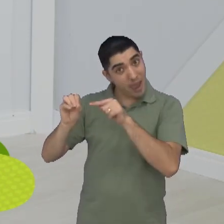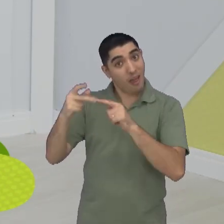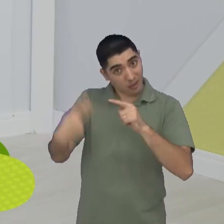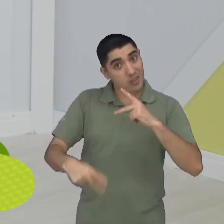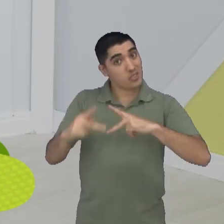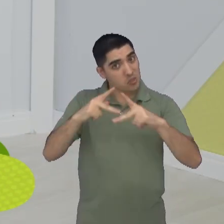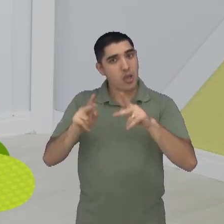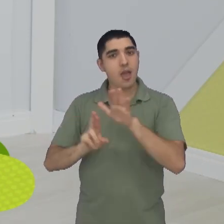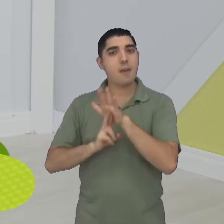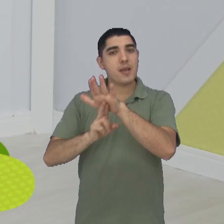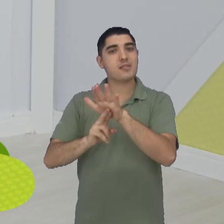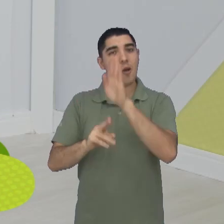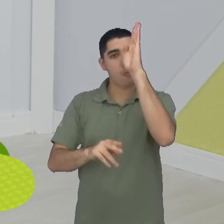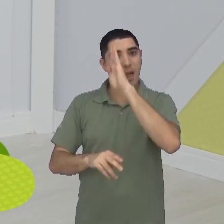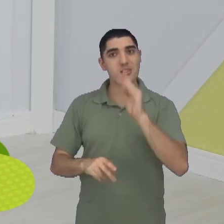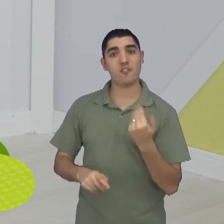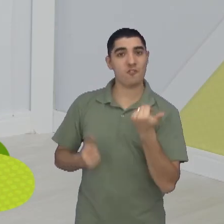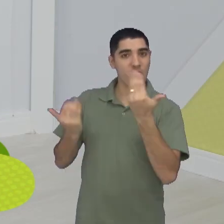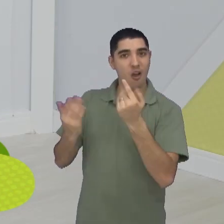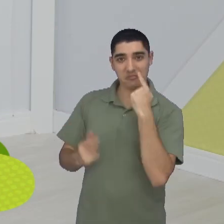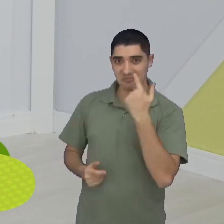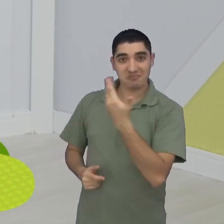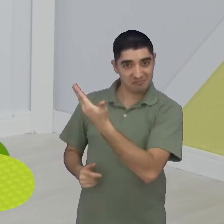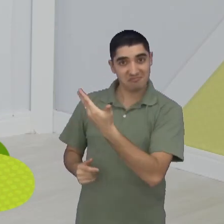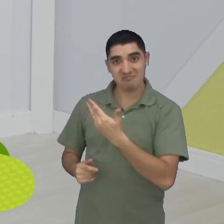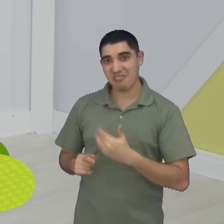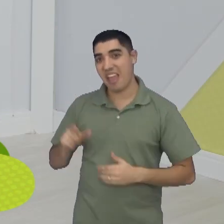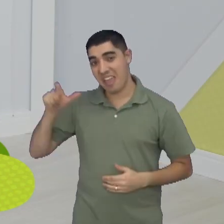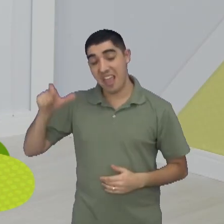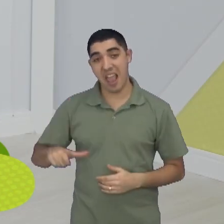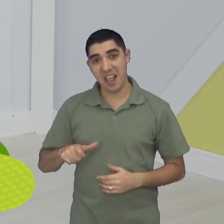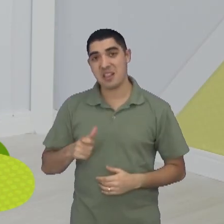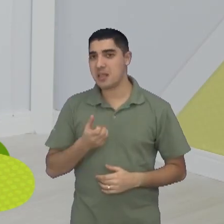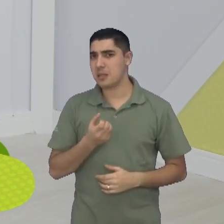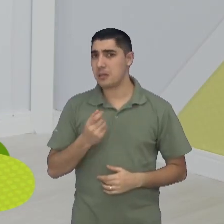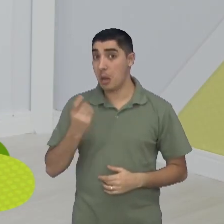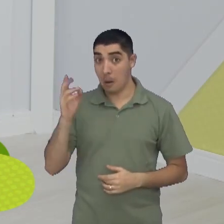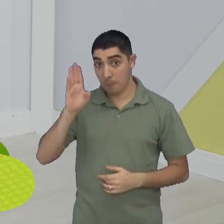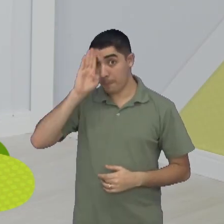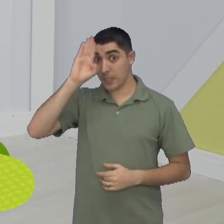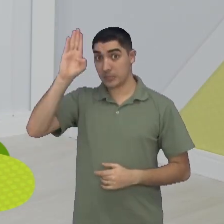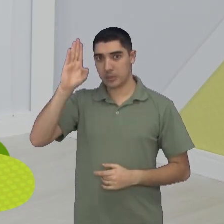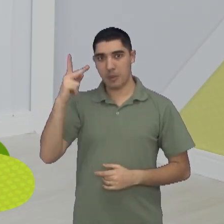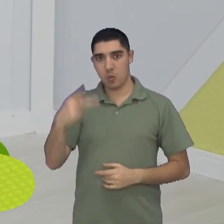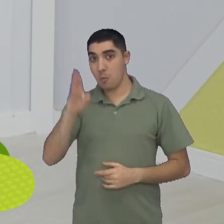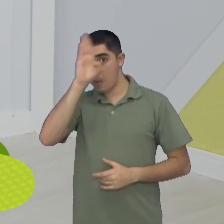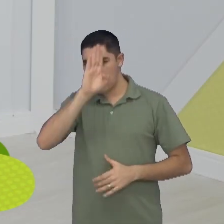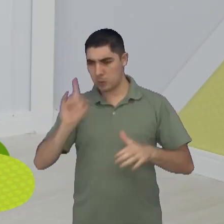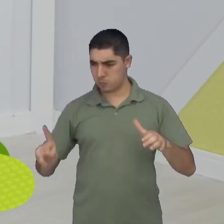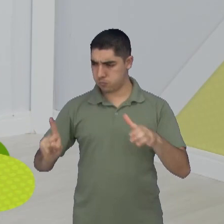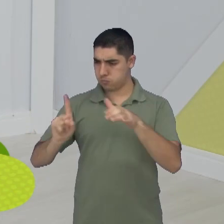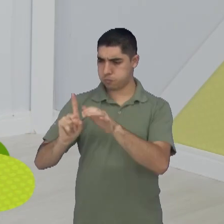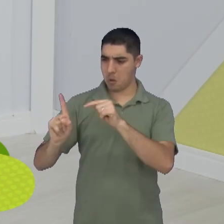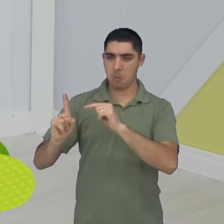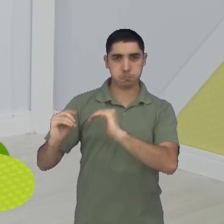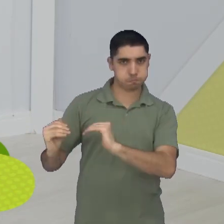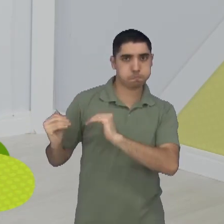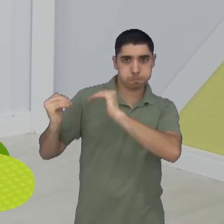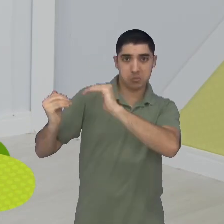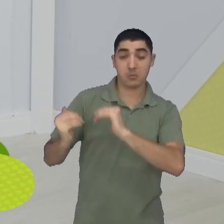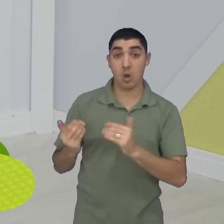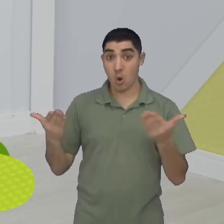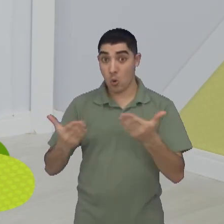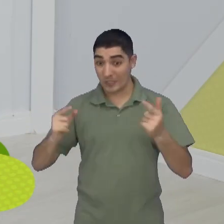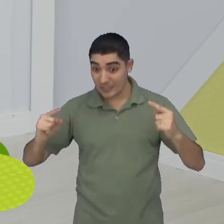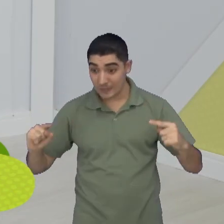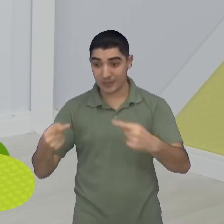craques lá, um dos principais jogadores do time do Instituto Athlon e é um dos principais jogadores da seleção brasileira também, hoje na final contra os